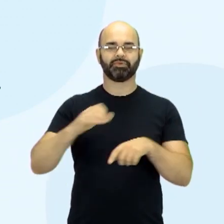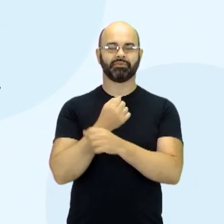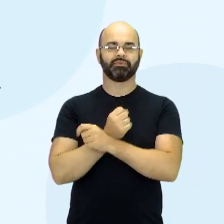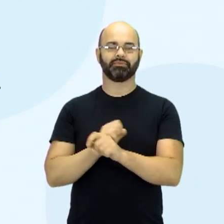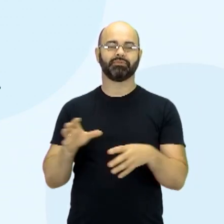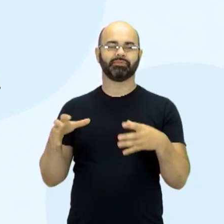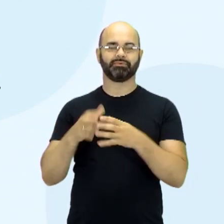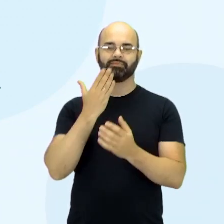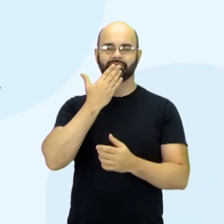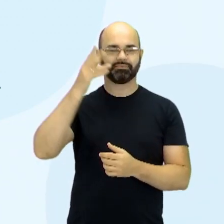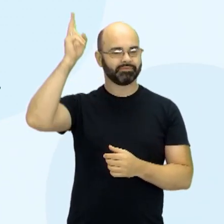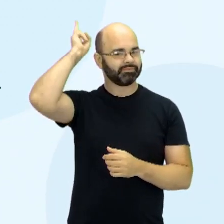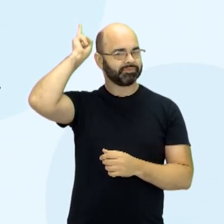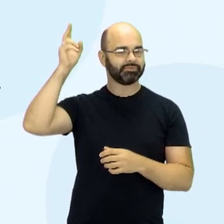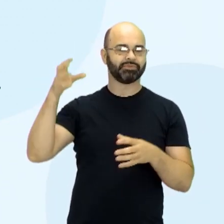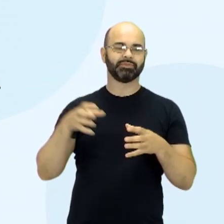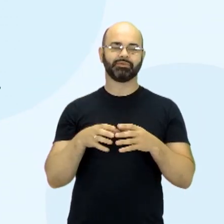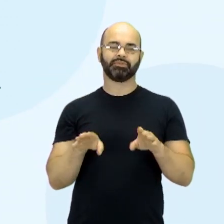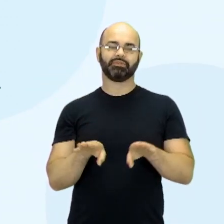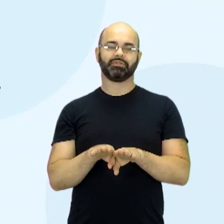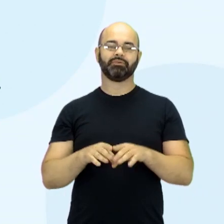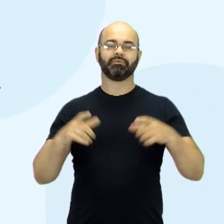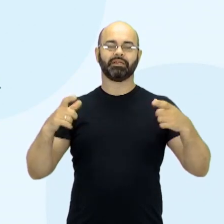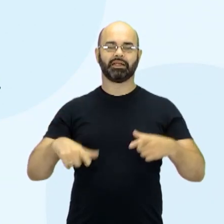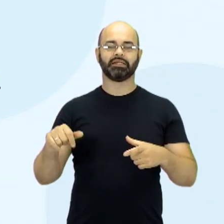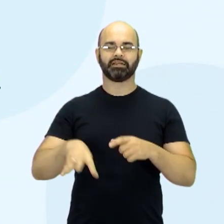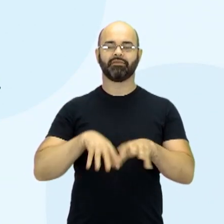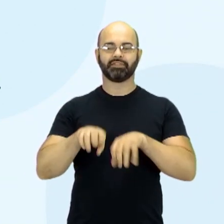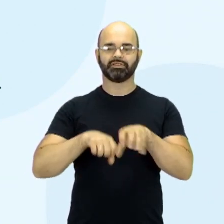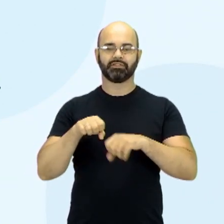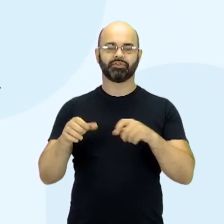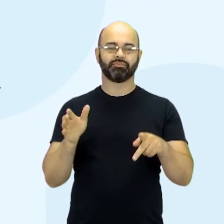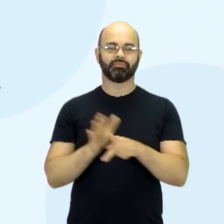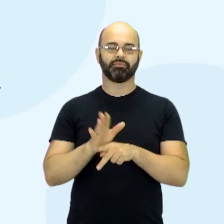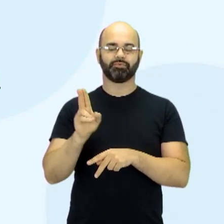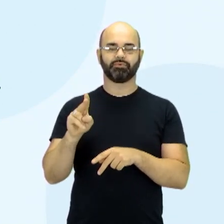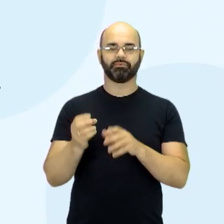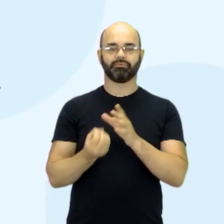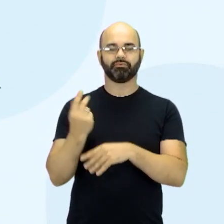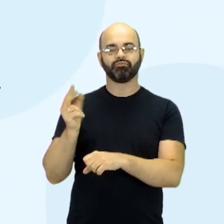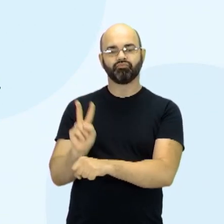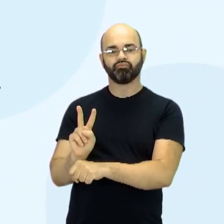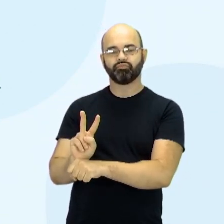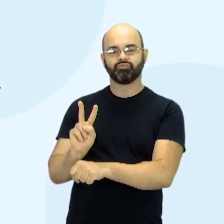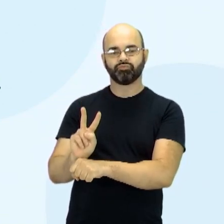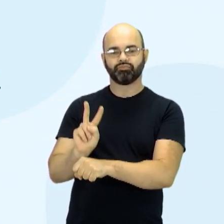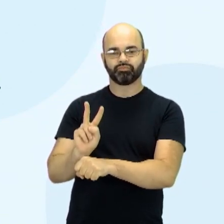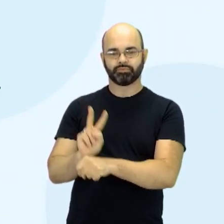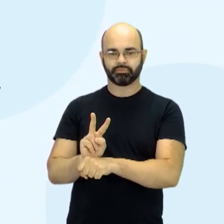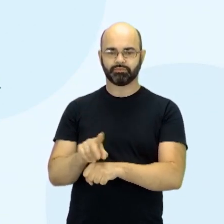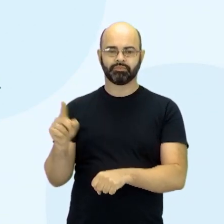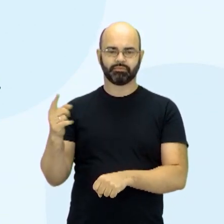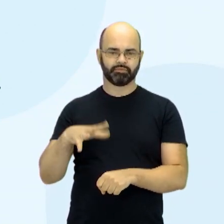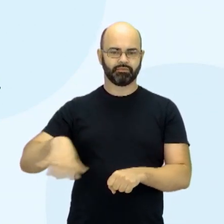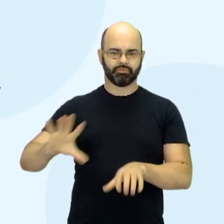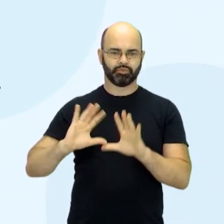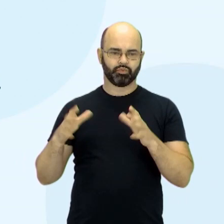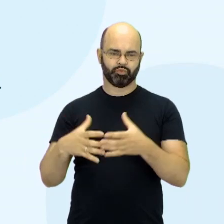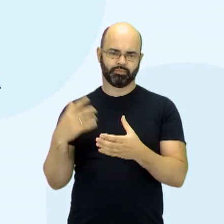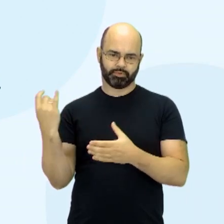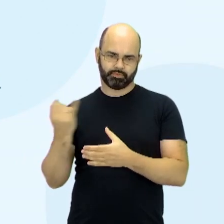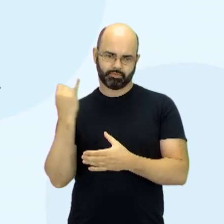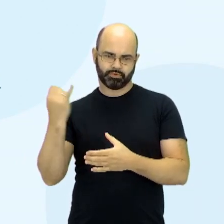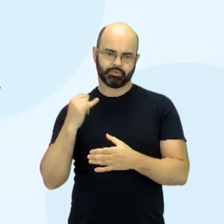terras indígenas e reservas extrativistas nas unidades de conservação. Discutir o papel desses grupos na conservação